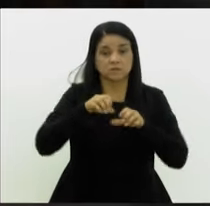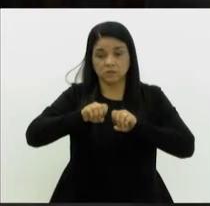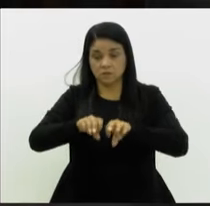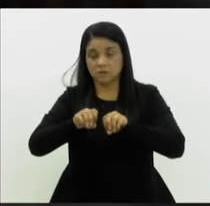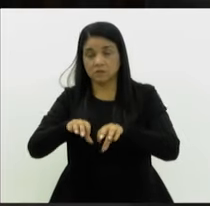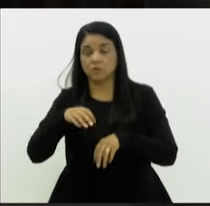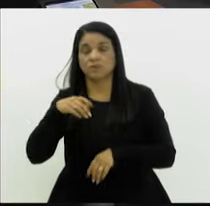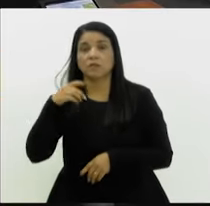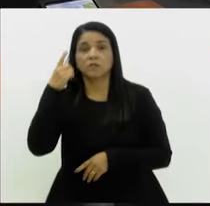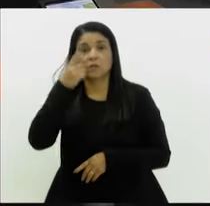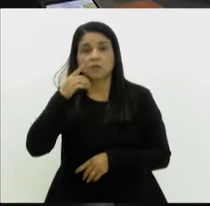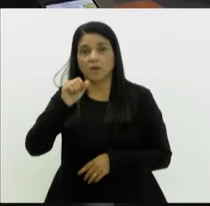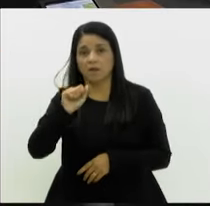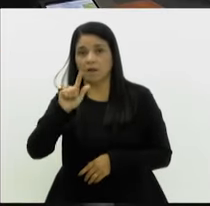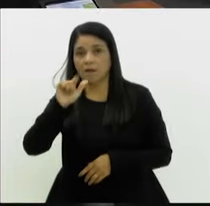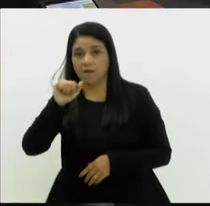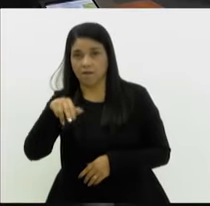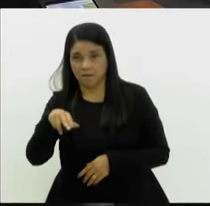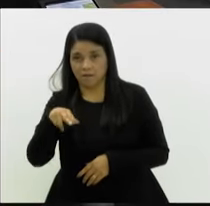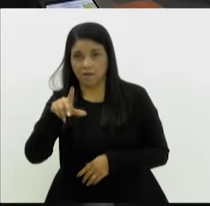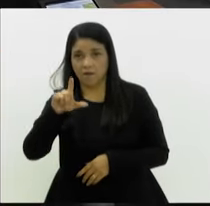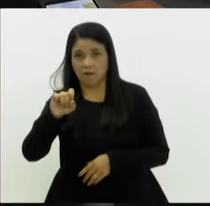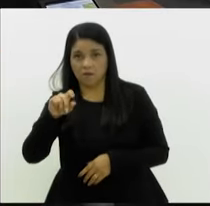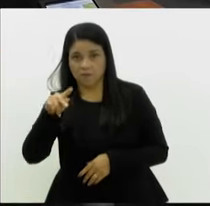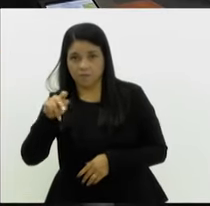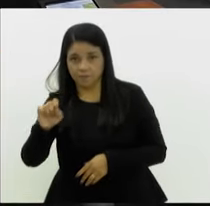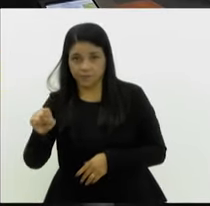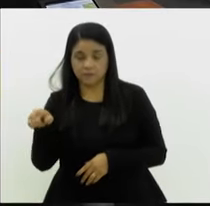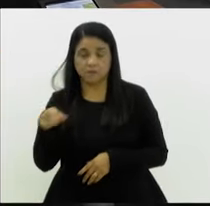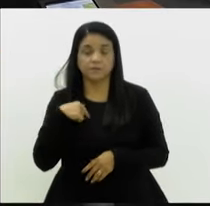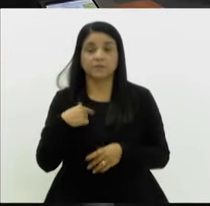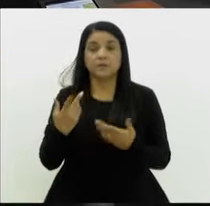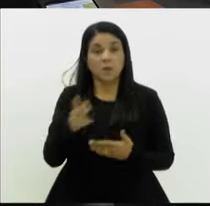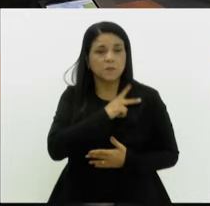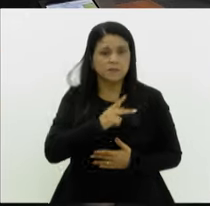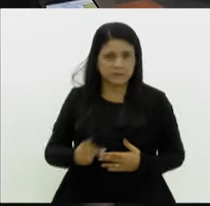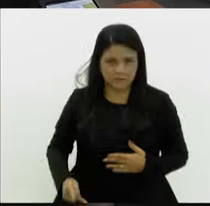Alan Lopes. Senhor presidente. Por favor. Deputado Alan Lopes.